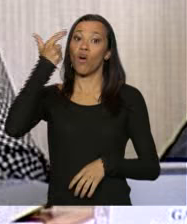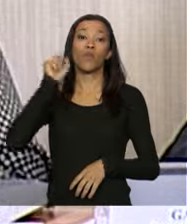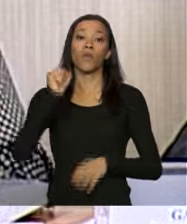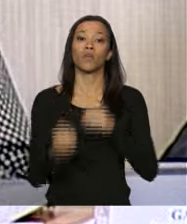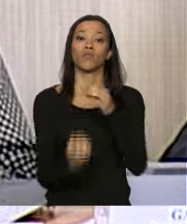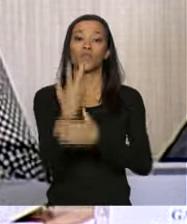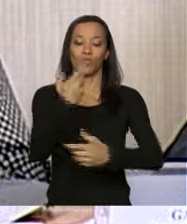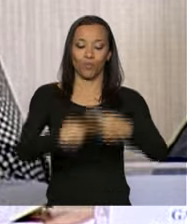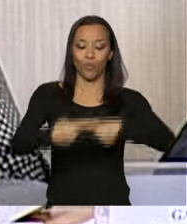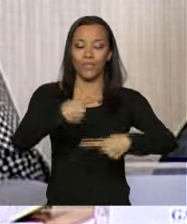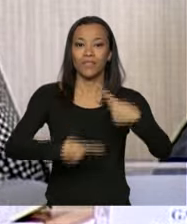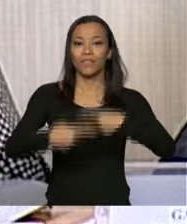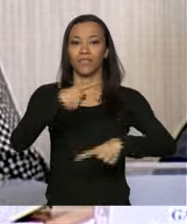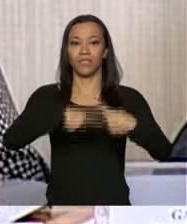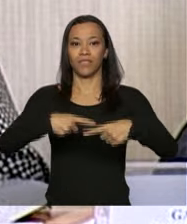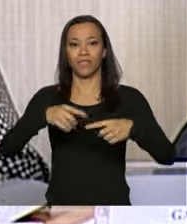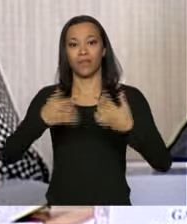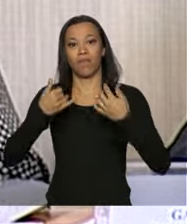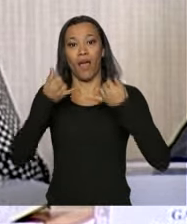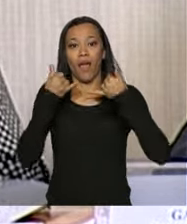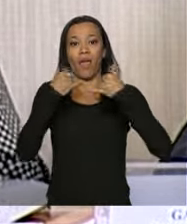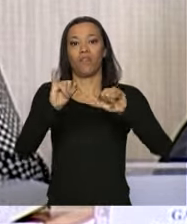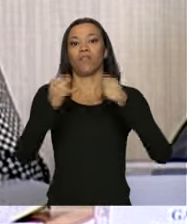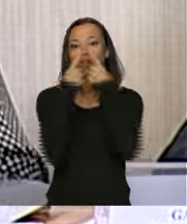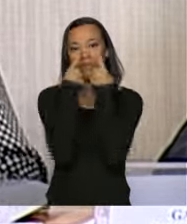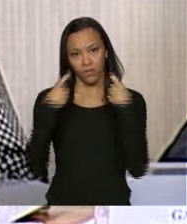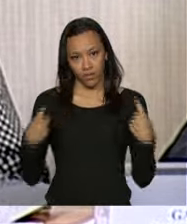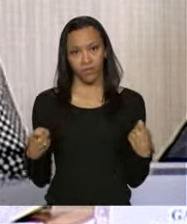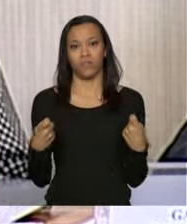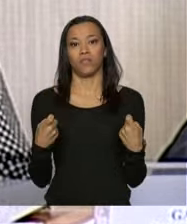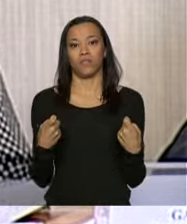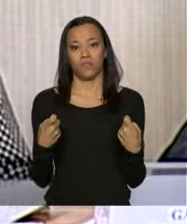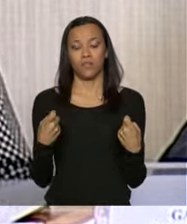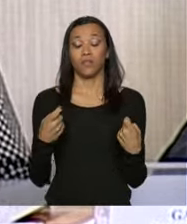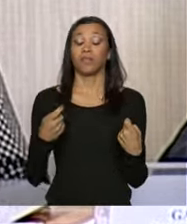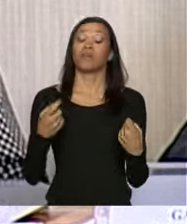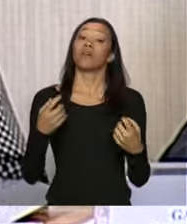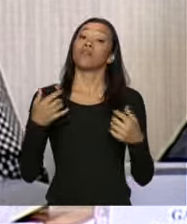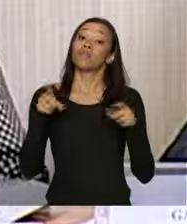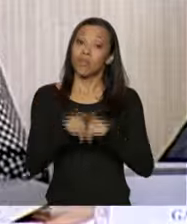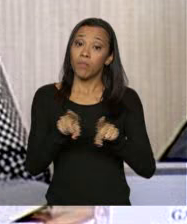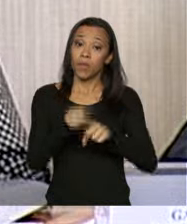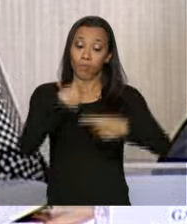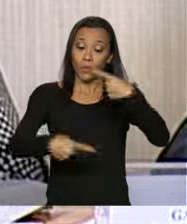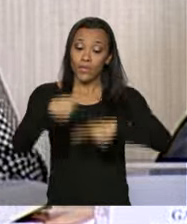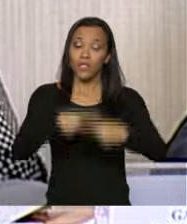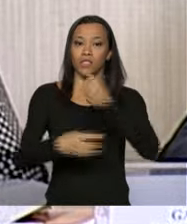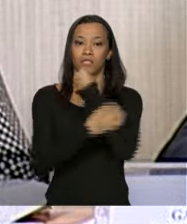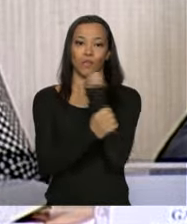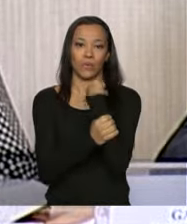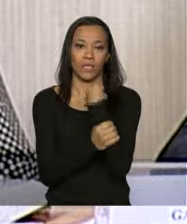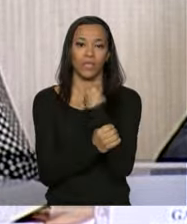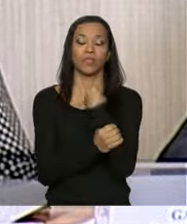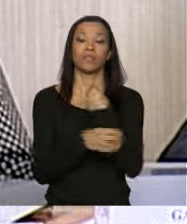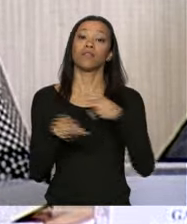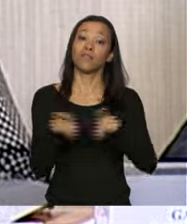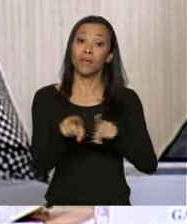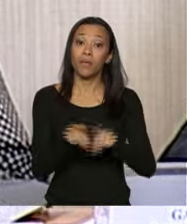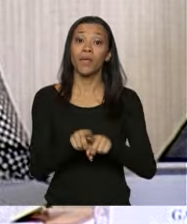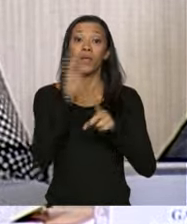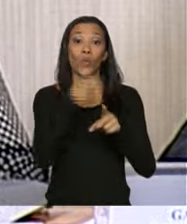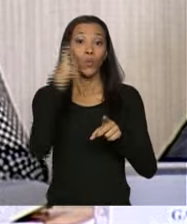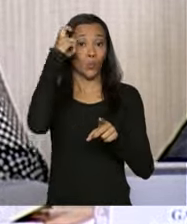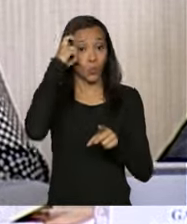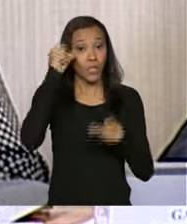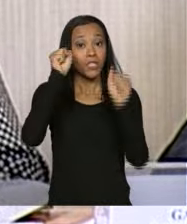públicas de enfrentamento da violência, de segurança pública, de cultura de paz,